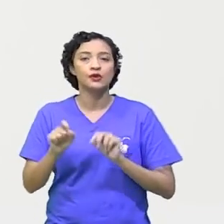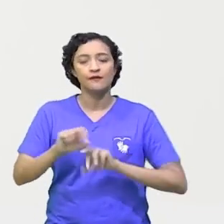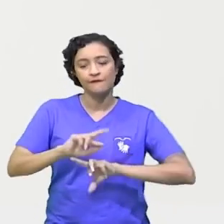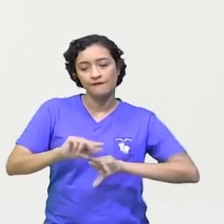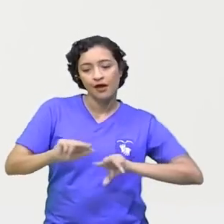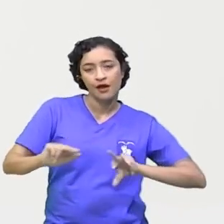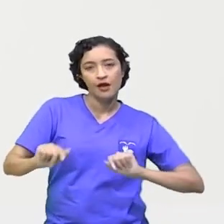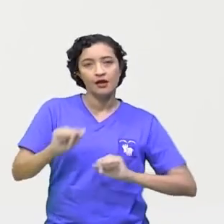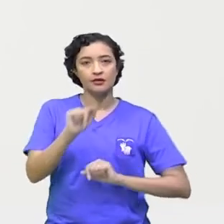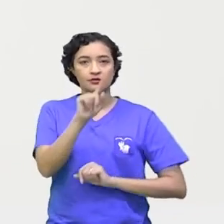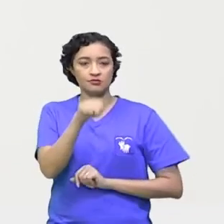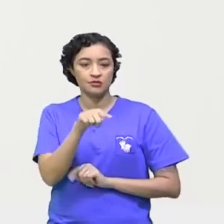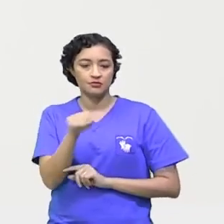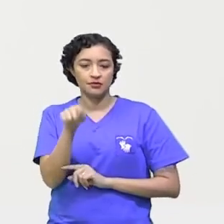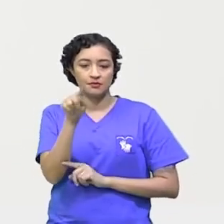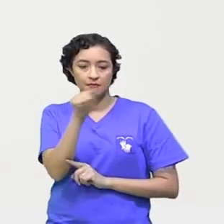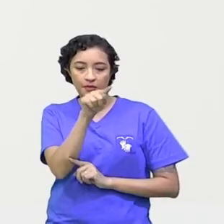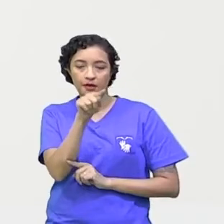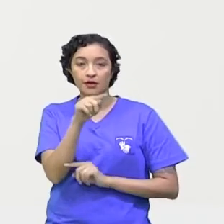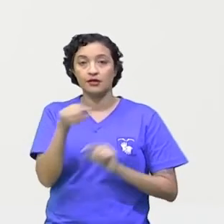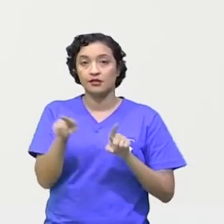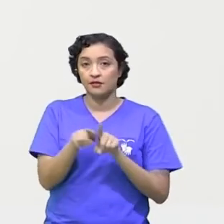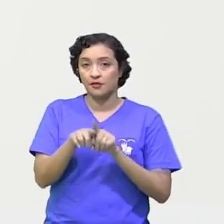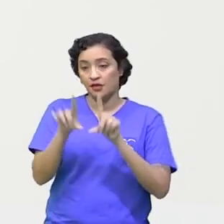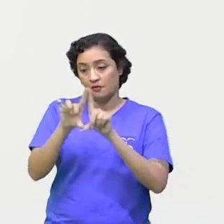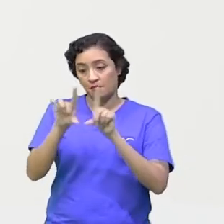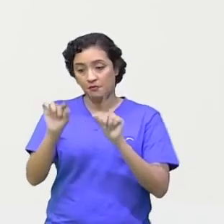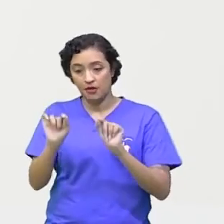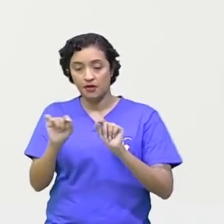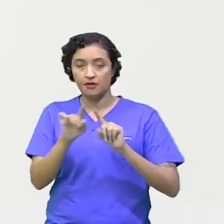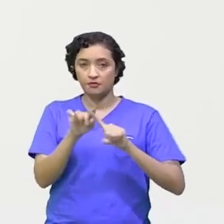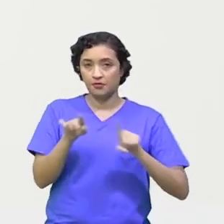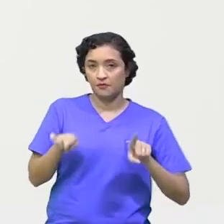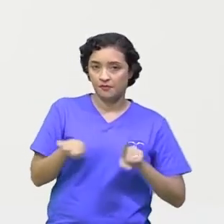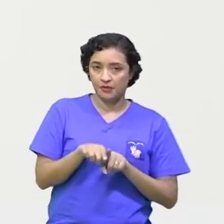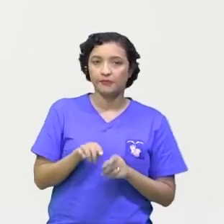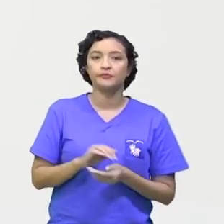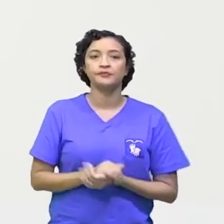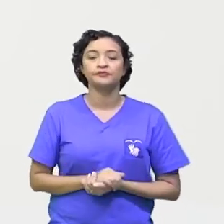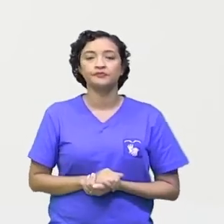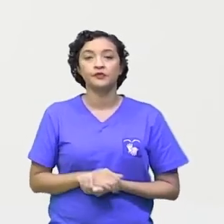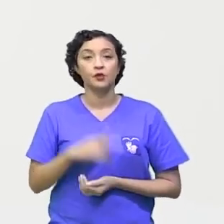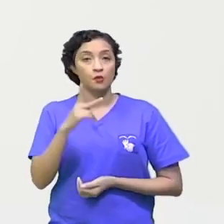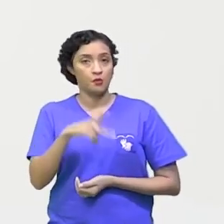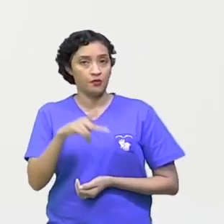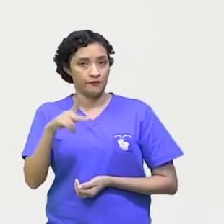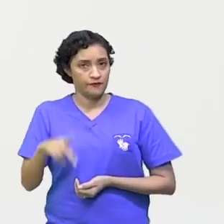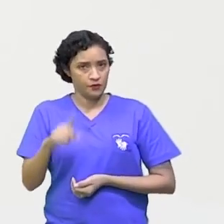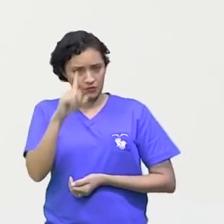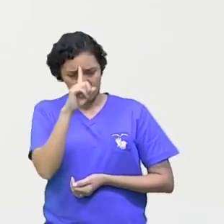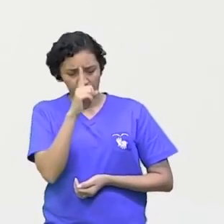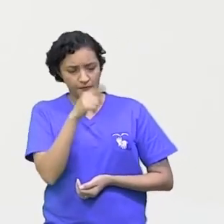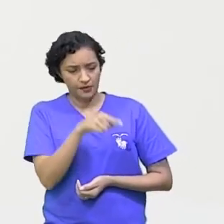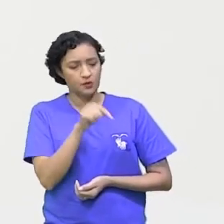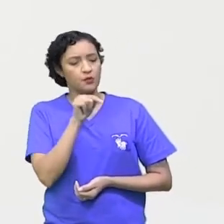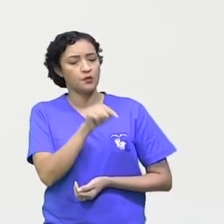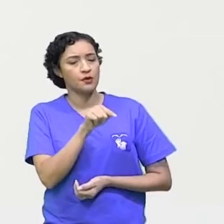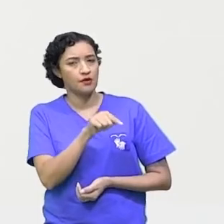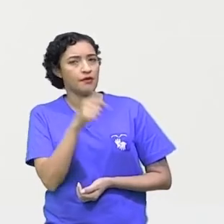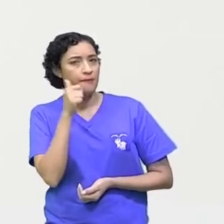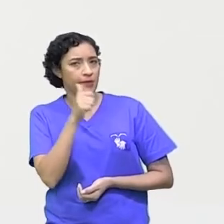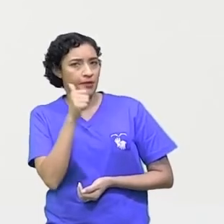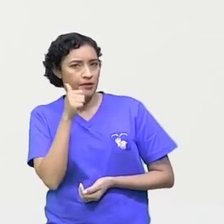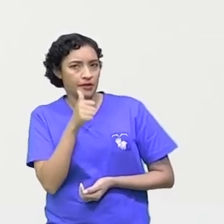seu professor lhe deu um retângulo e 2 triângulos. Um retângulo e